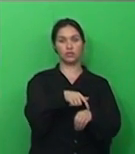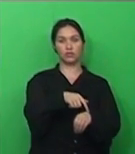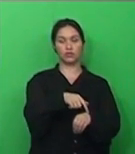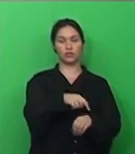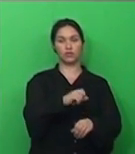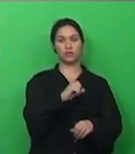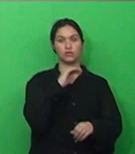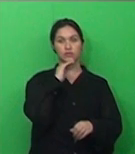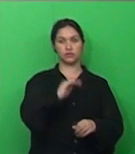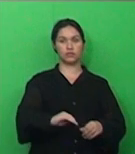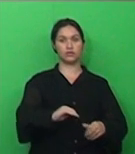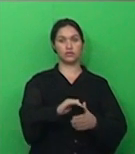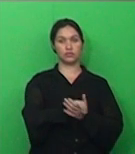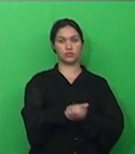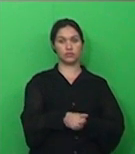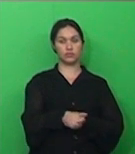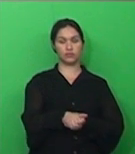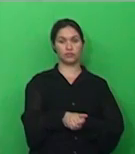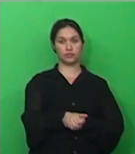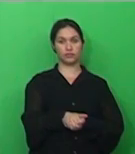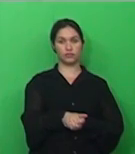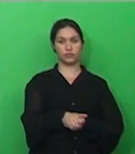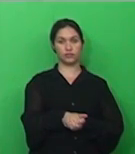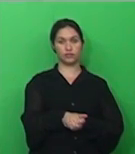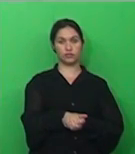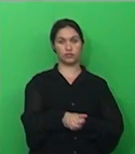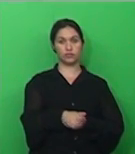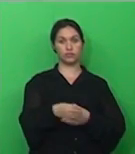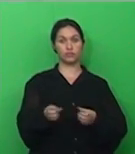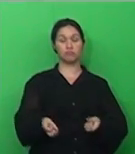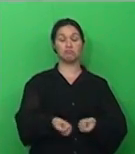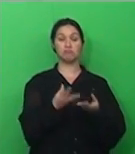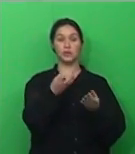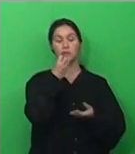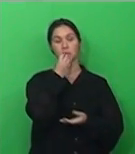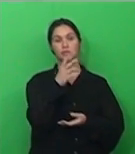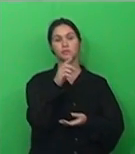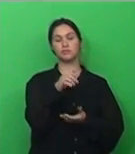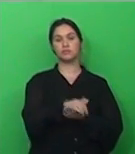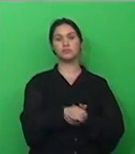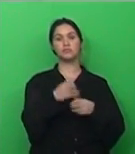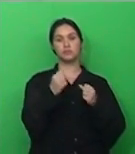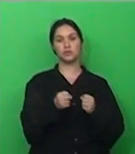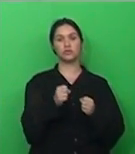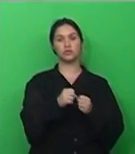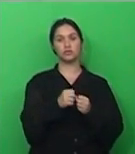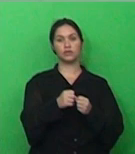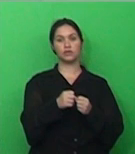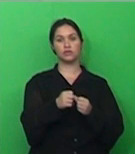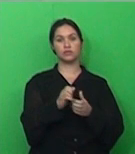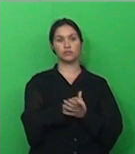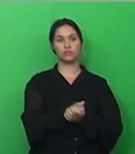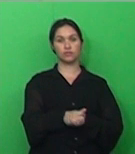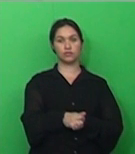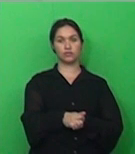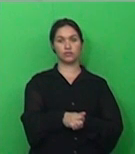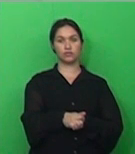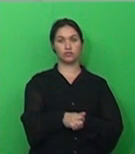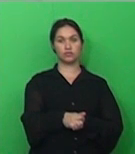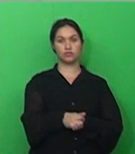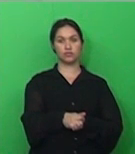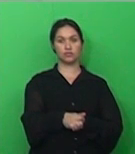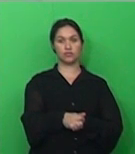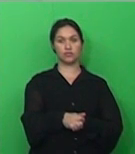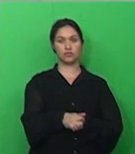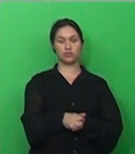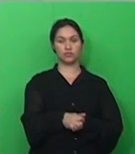do posto de saúde, pelo menos isso. Então, é uma alternativa, vereador. É que, durante o dia... De repente, não que seja 5, mas